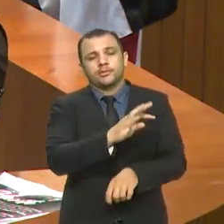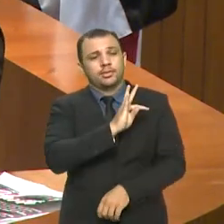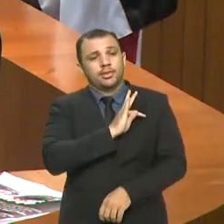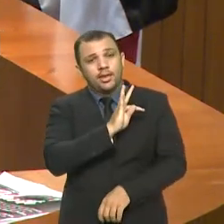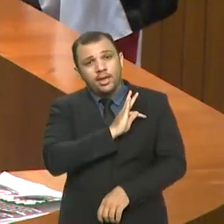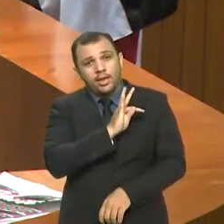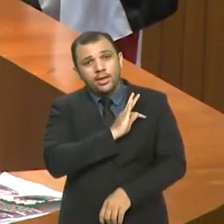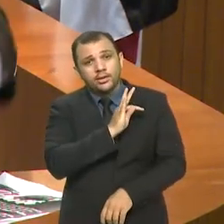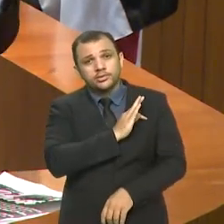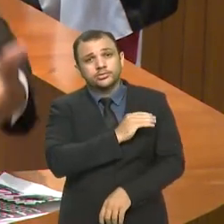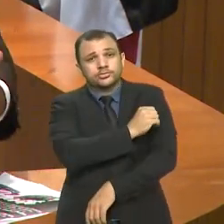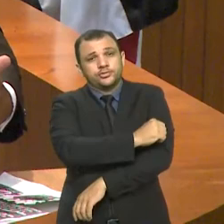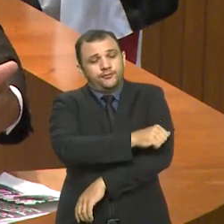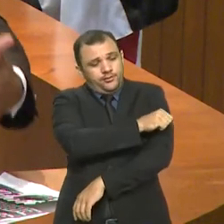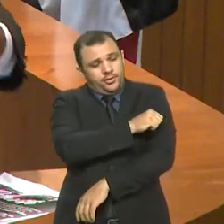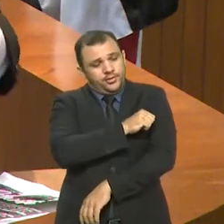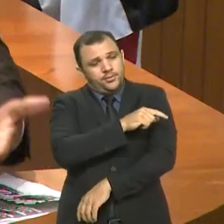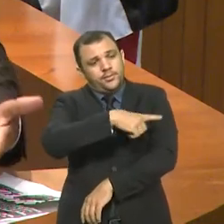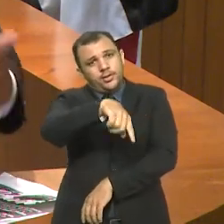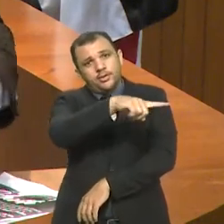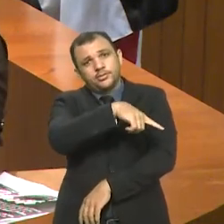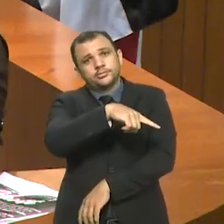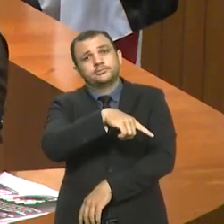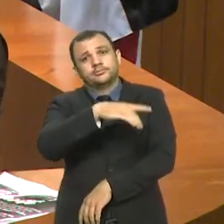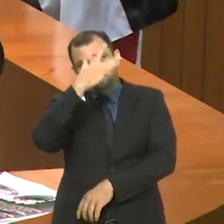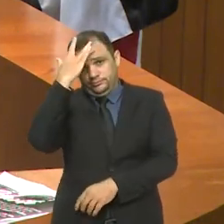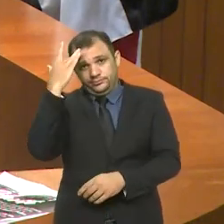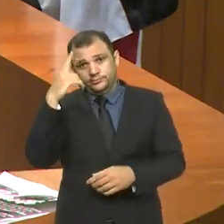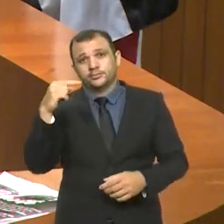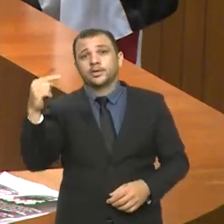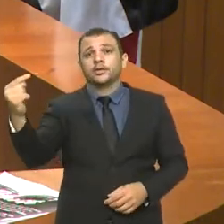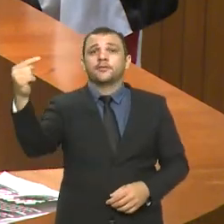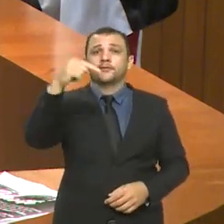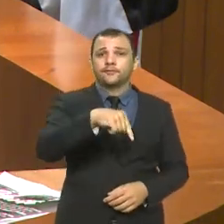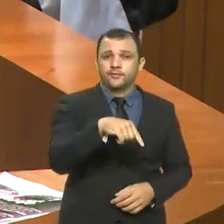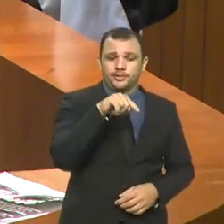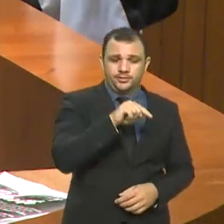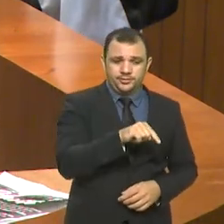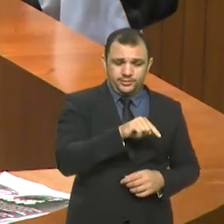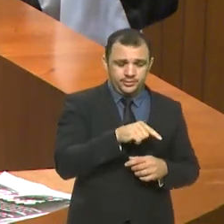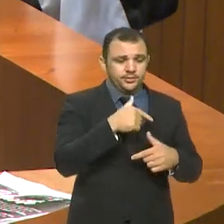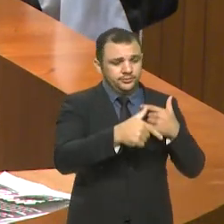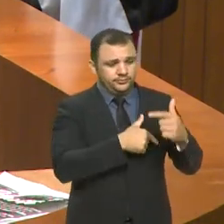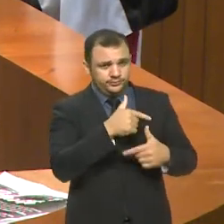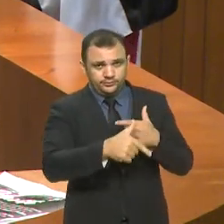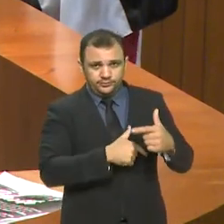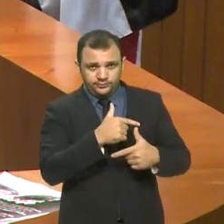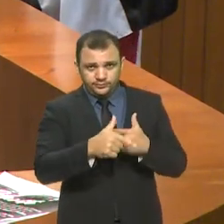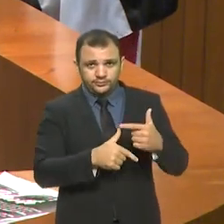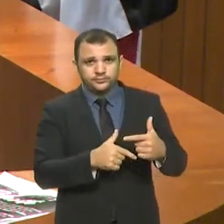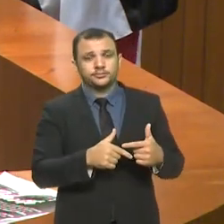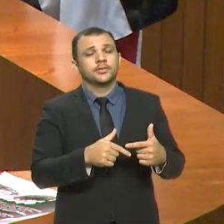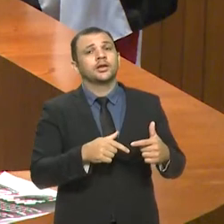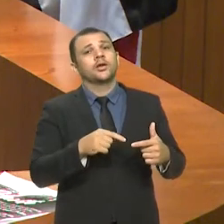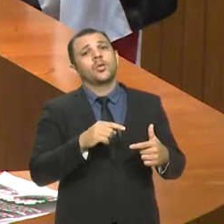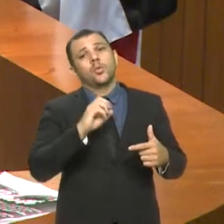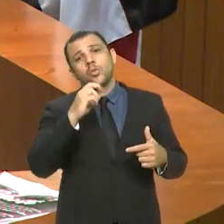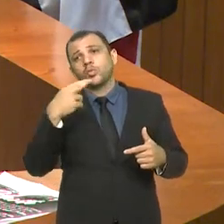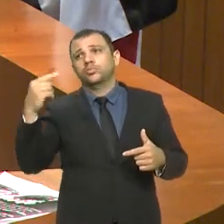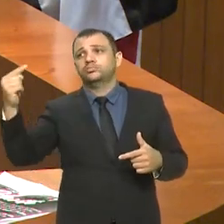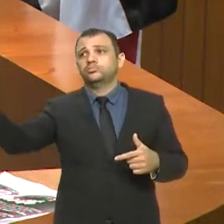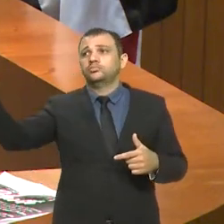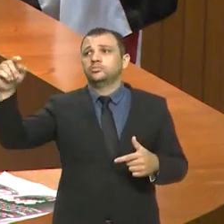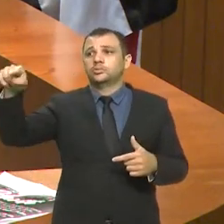pessoas que vêm fazer consulta, de pessoas que vão e voltam para a Baixada Maranhense. Essa é a nossa luta diária